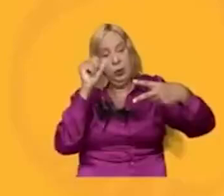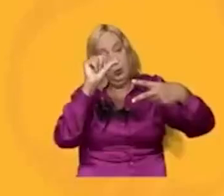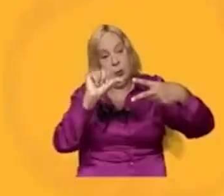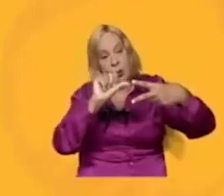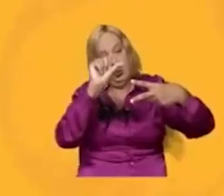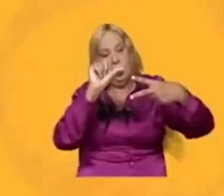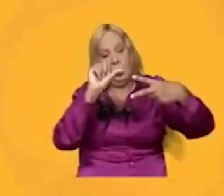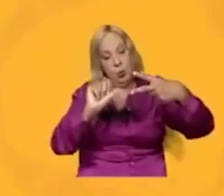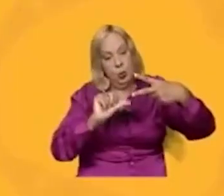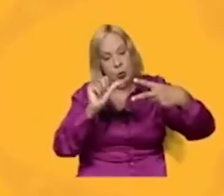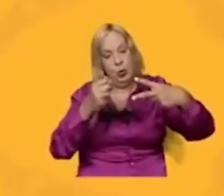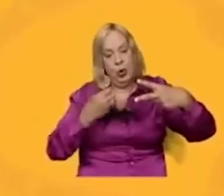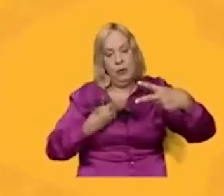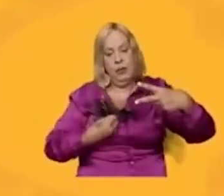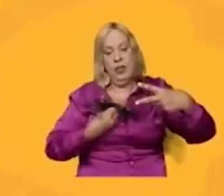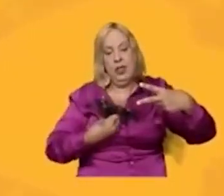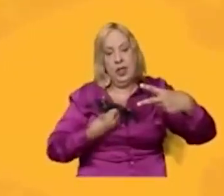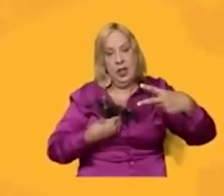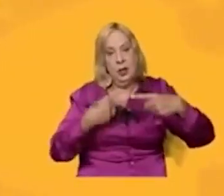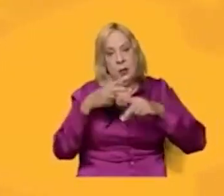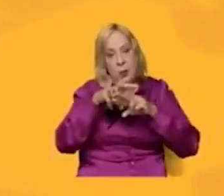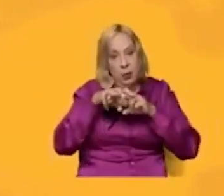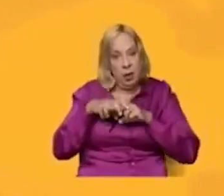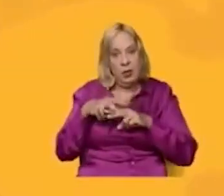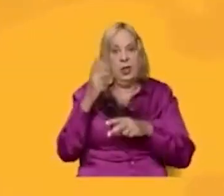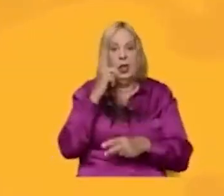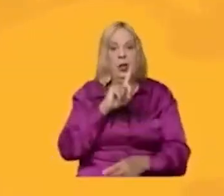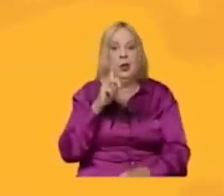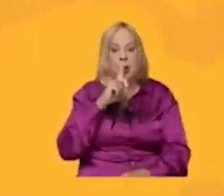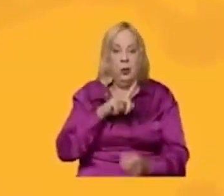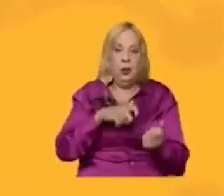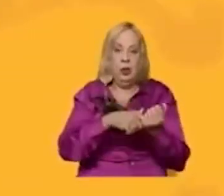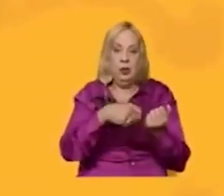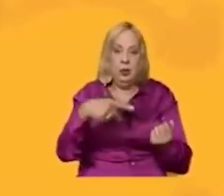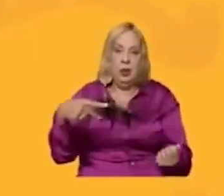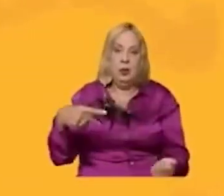você. Adquira agora mesmo o seu título. Você pode mudar de vida.